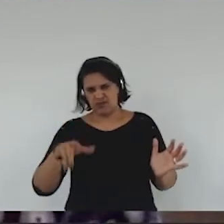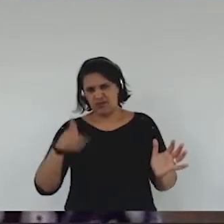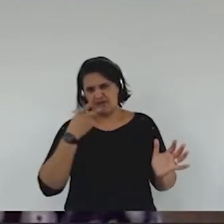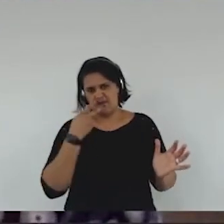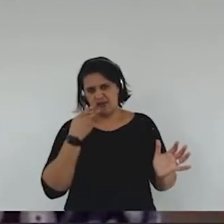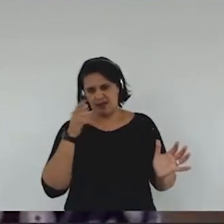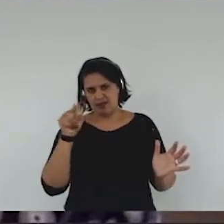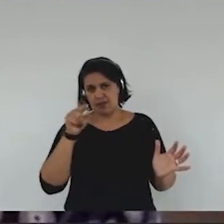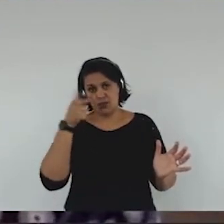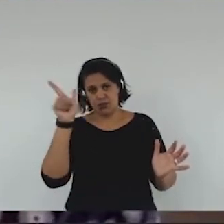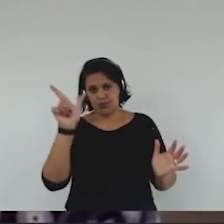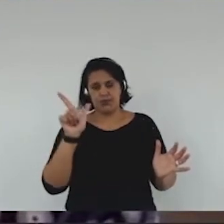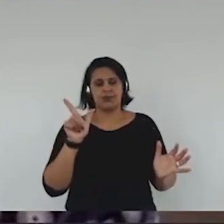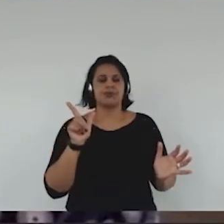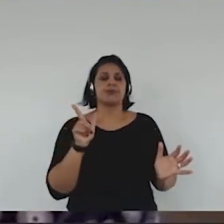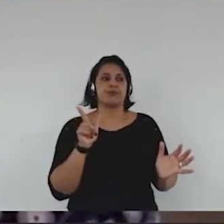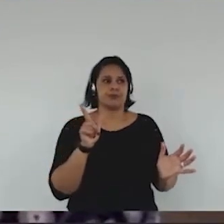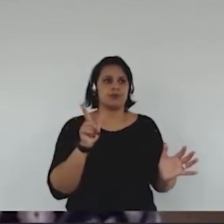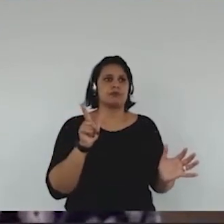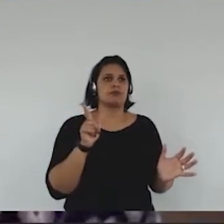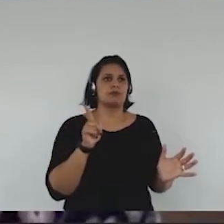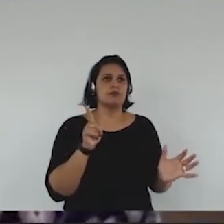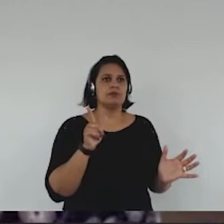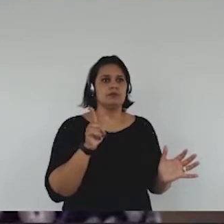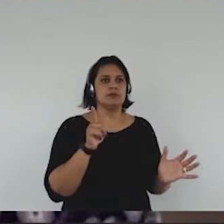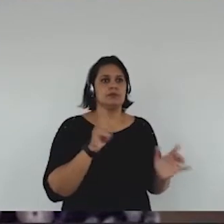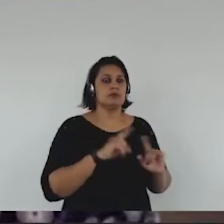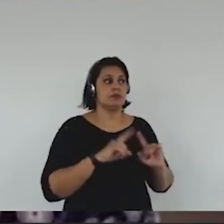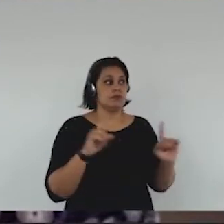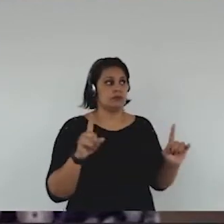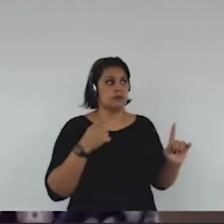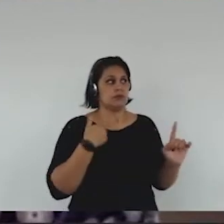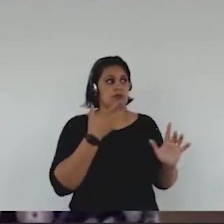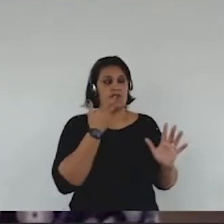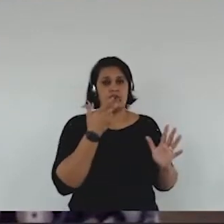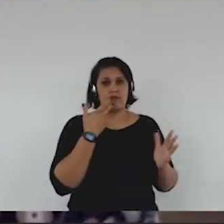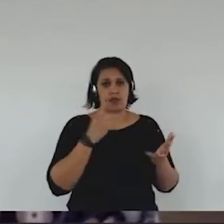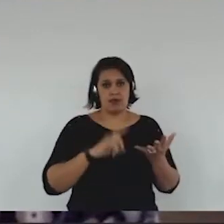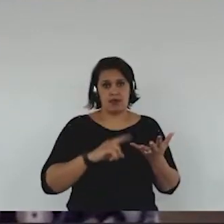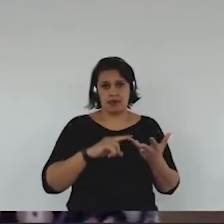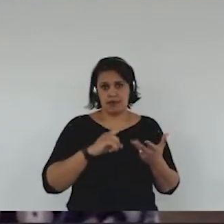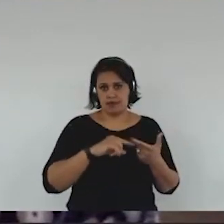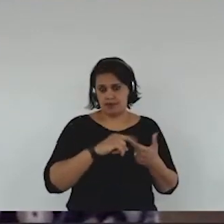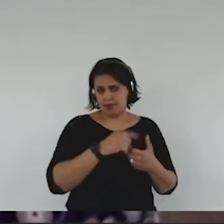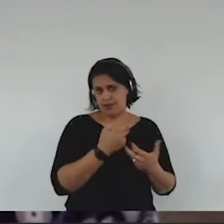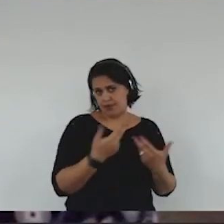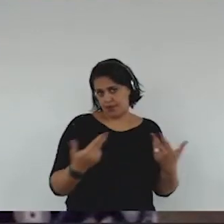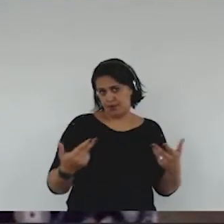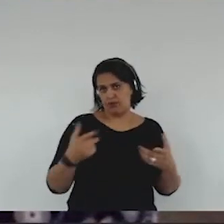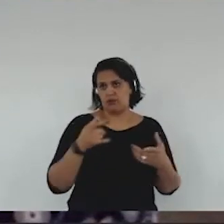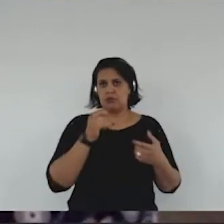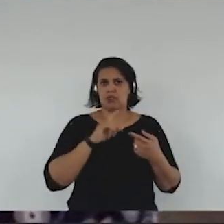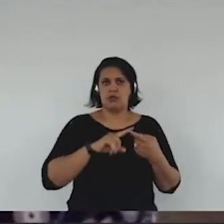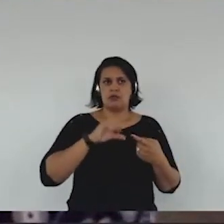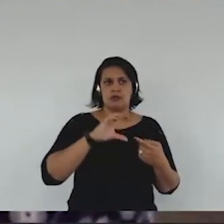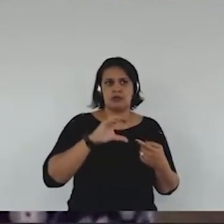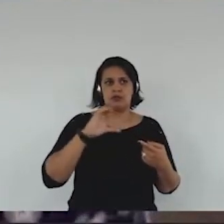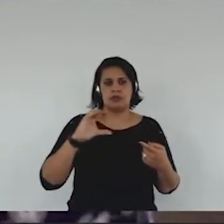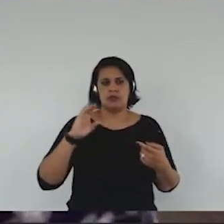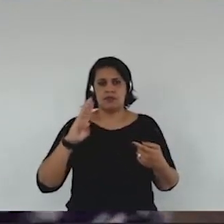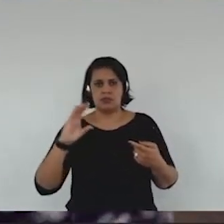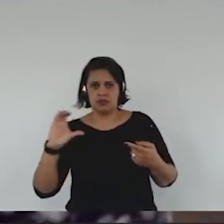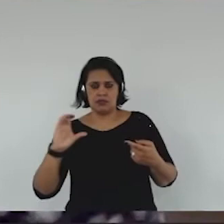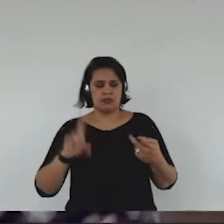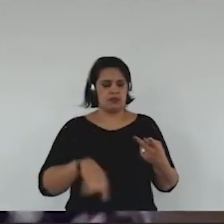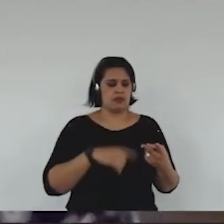aqui e vai nos dar o depoimento dele, mas vou falar de algumas delas, como a CCBC e a